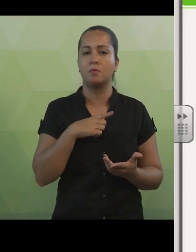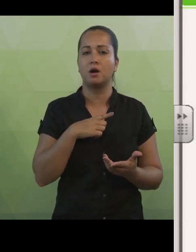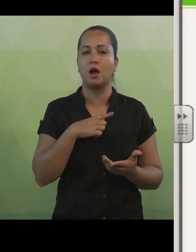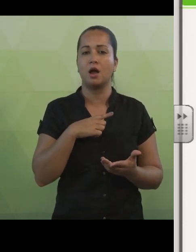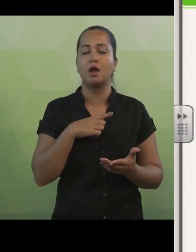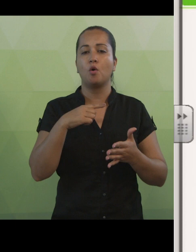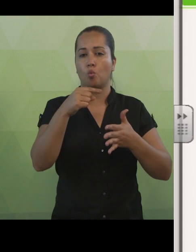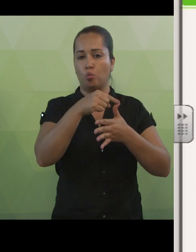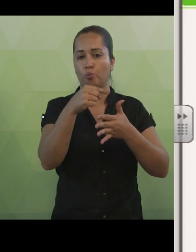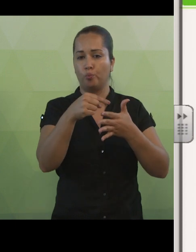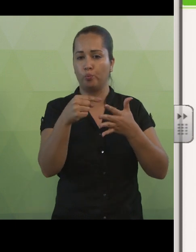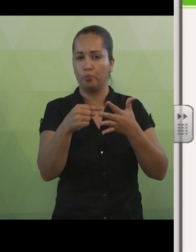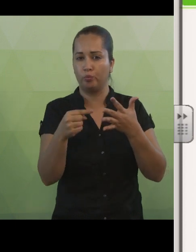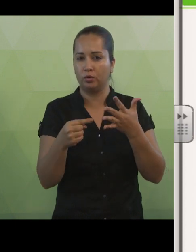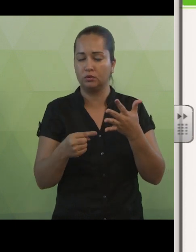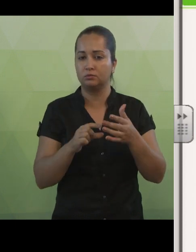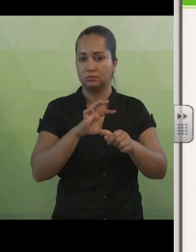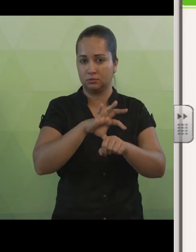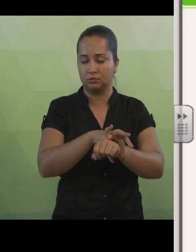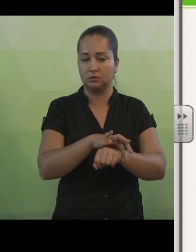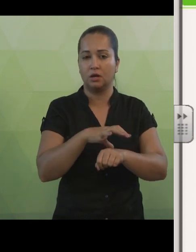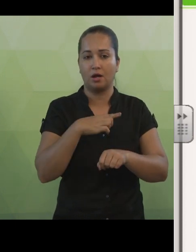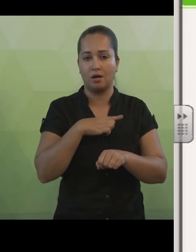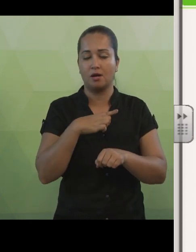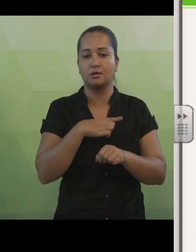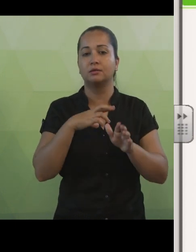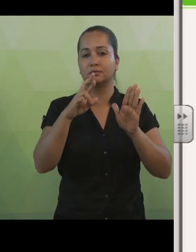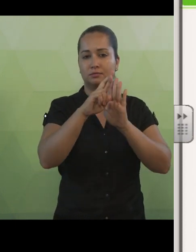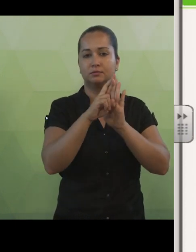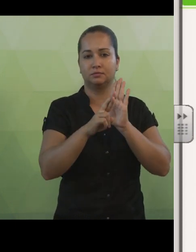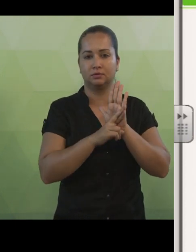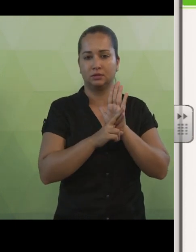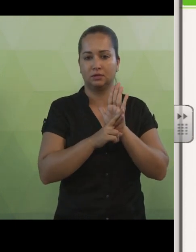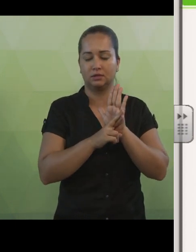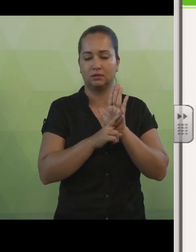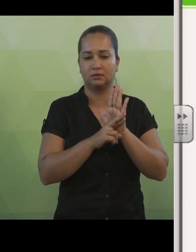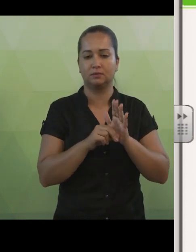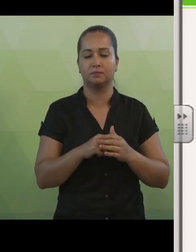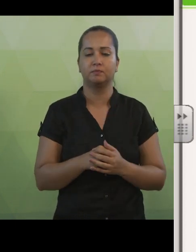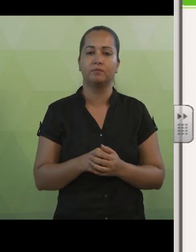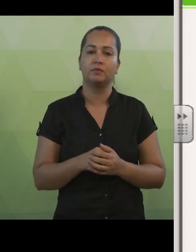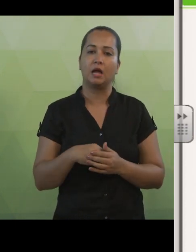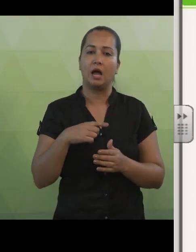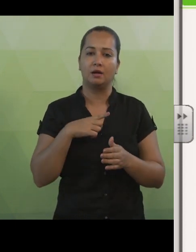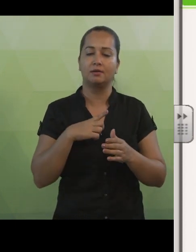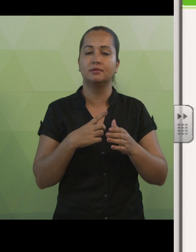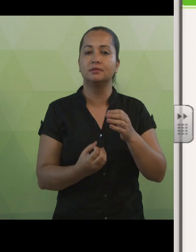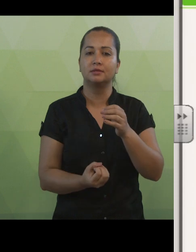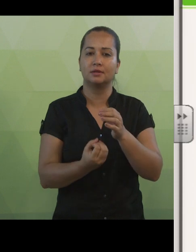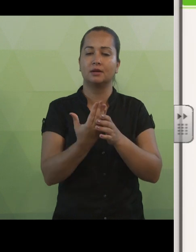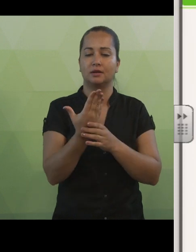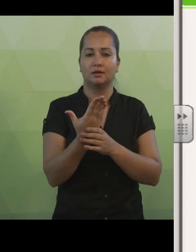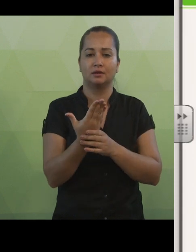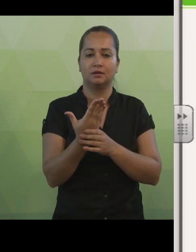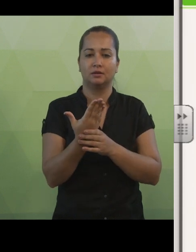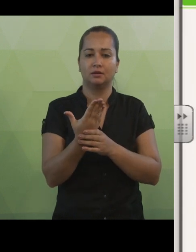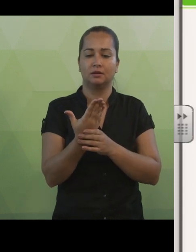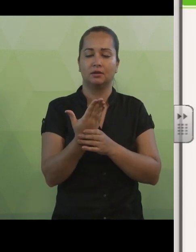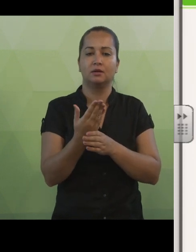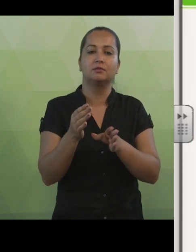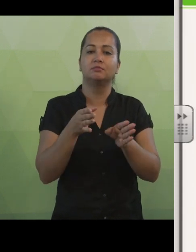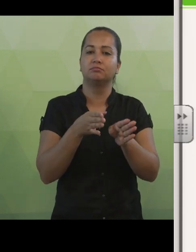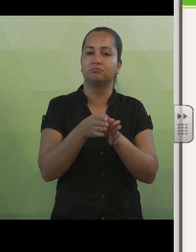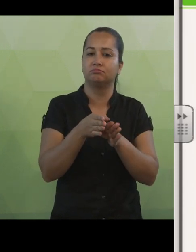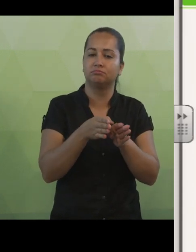dados, nós temos os elementos chamados de constraints, restrições. Essas constraints elas devem ser criadas utilizando as instruções de criação